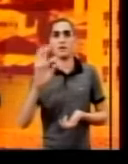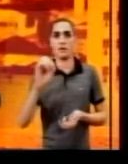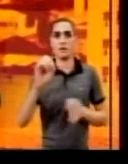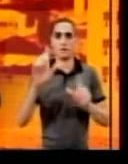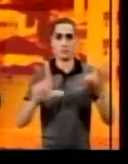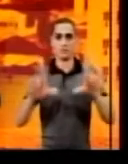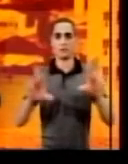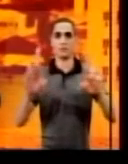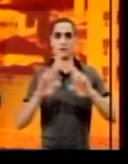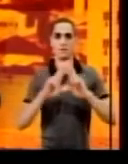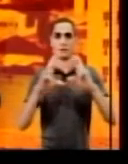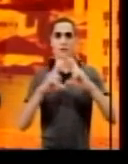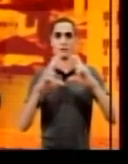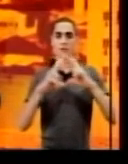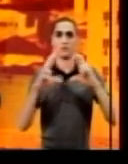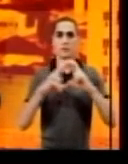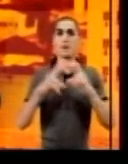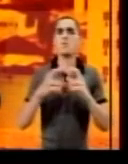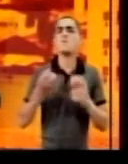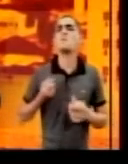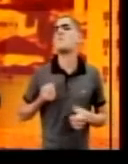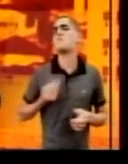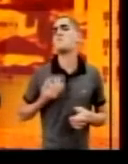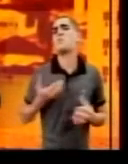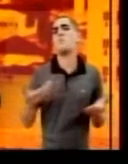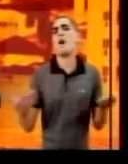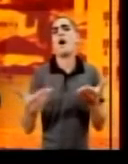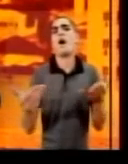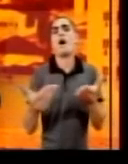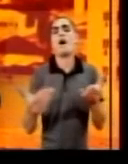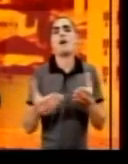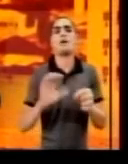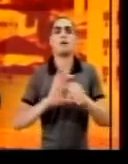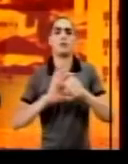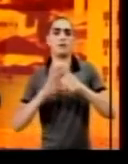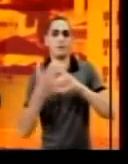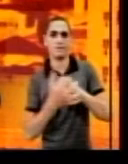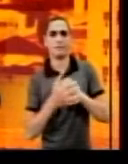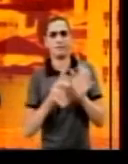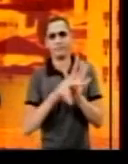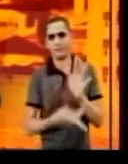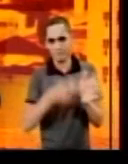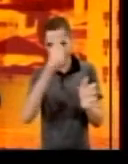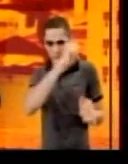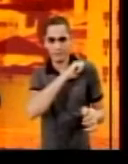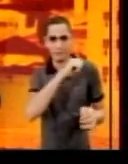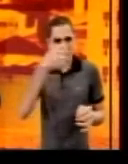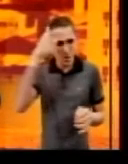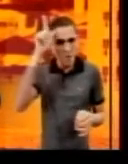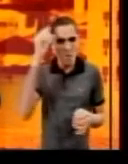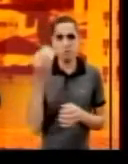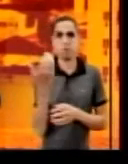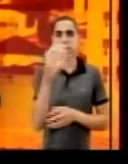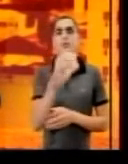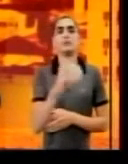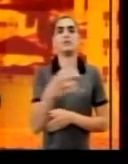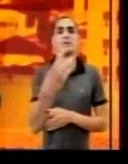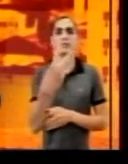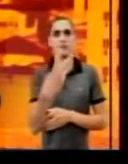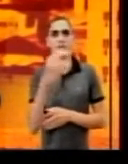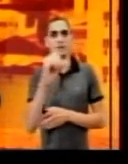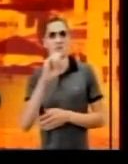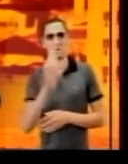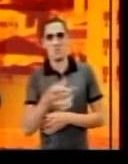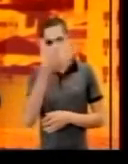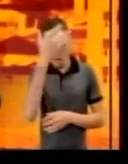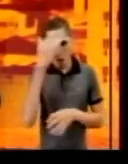Ele pergunta: pelos números da Covid-19 divulgados na quinta-feira, ontem, 20 mil pessoas infectadas